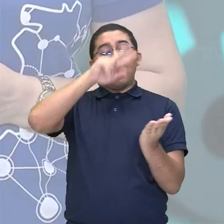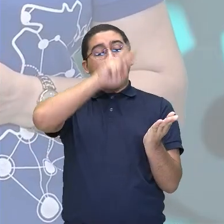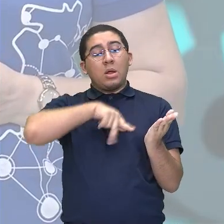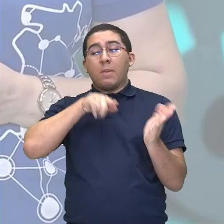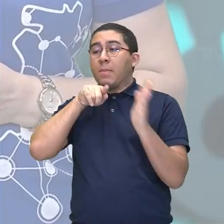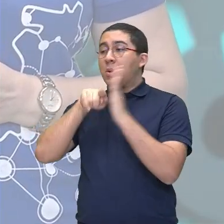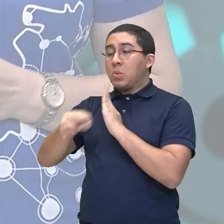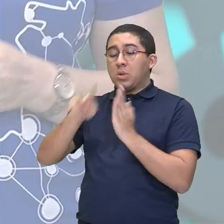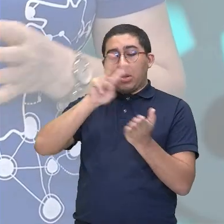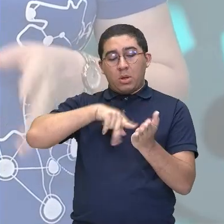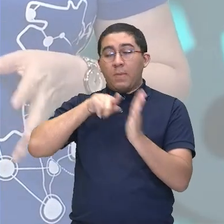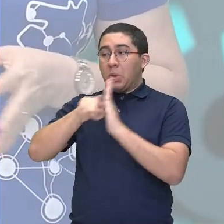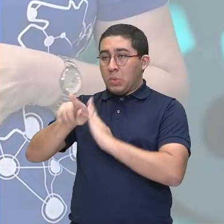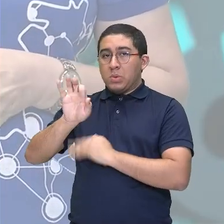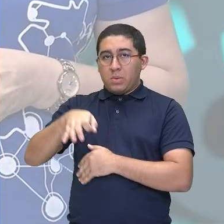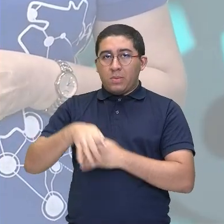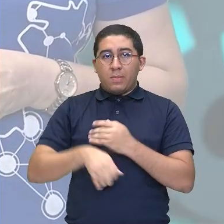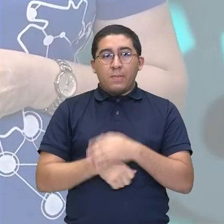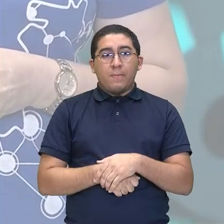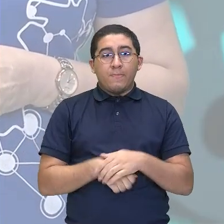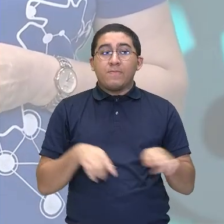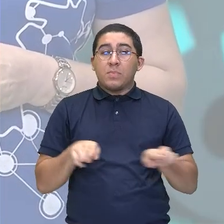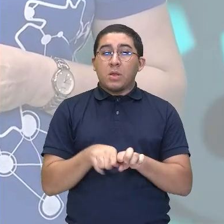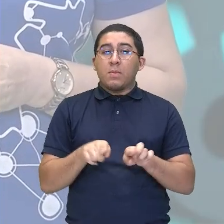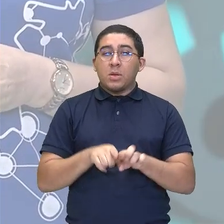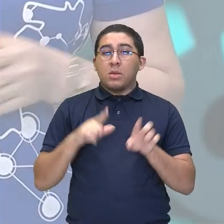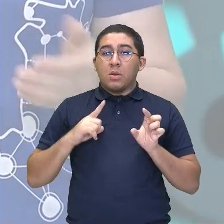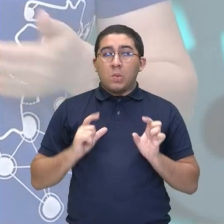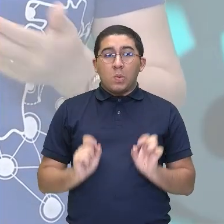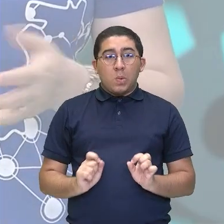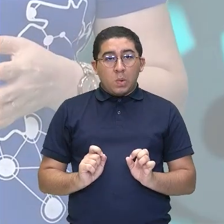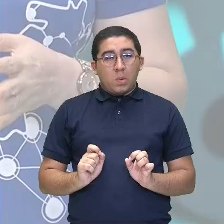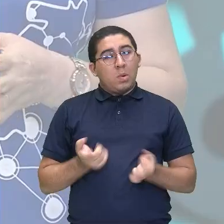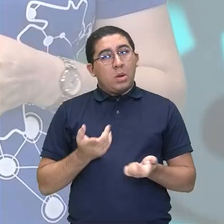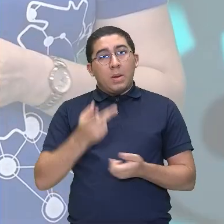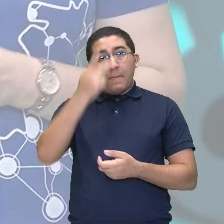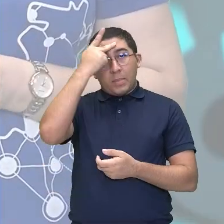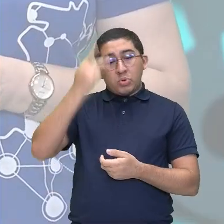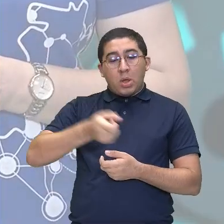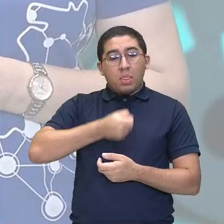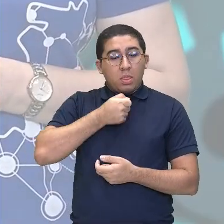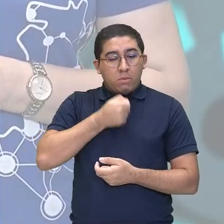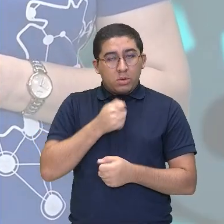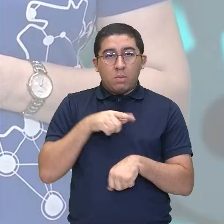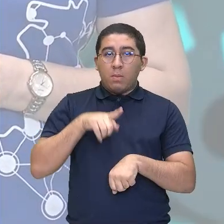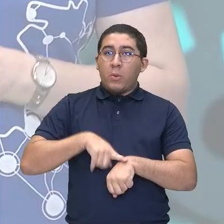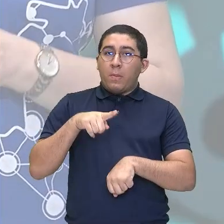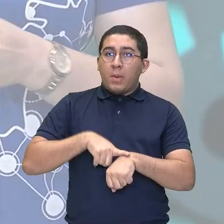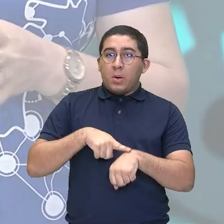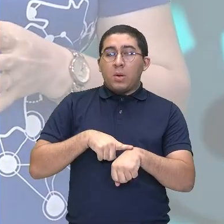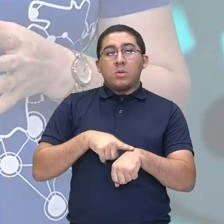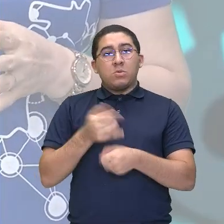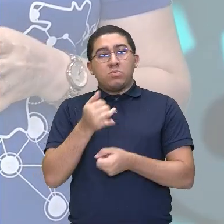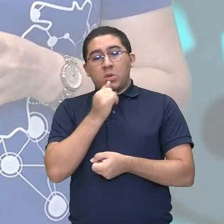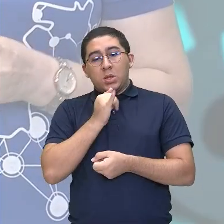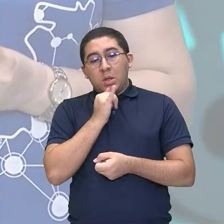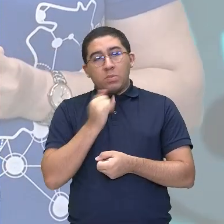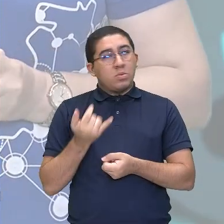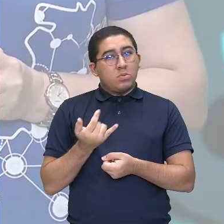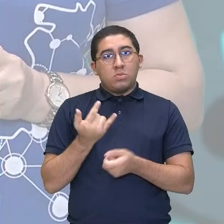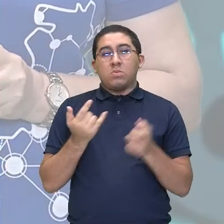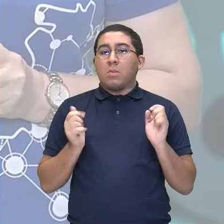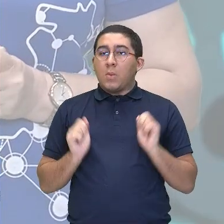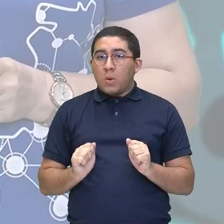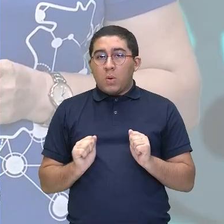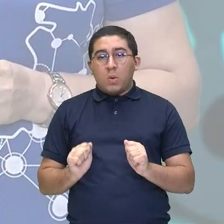né. E existe também entrevistadores que, no momento ali da entrevista,